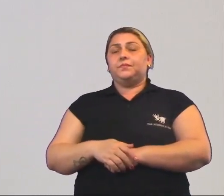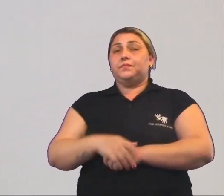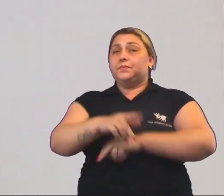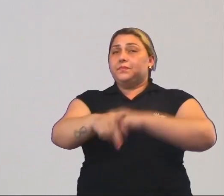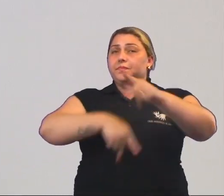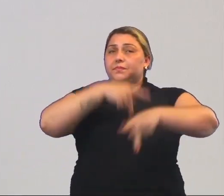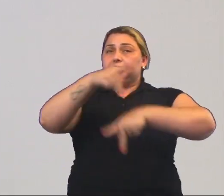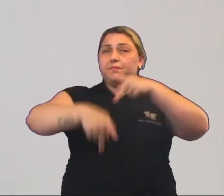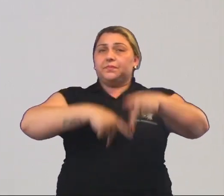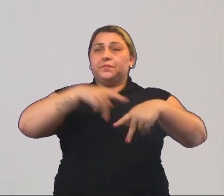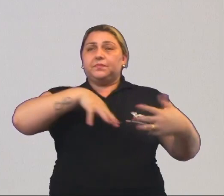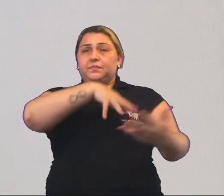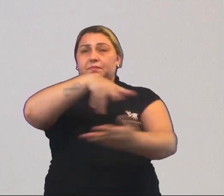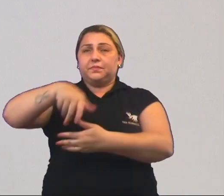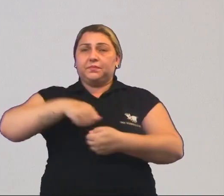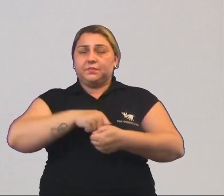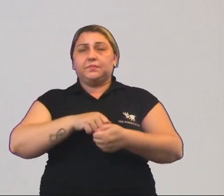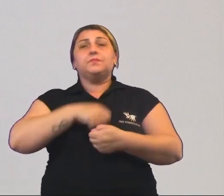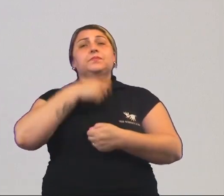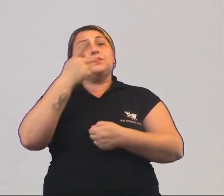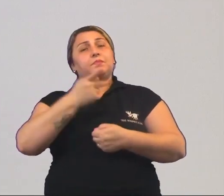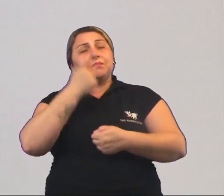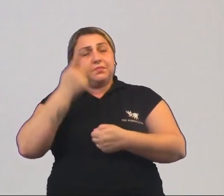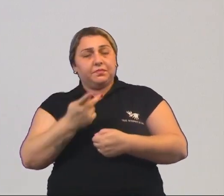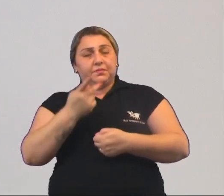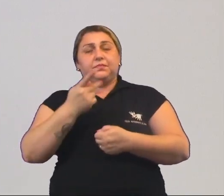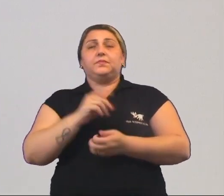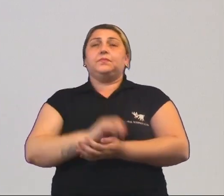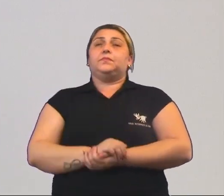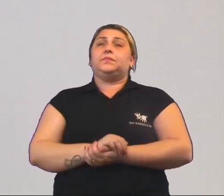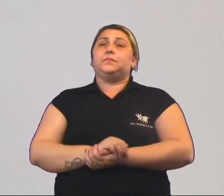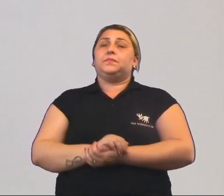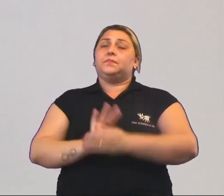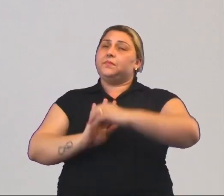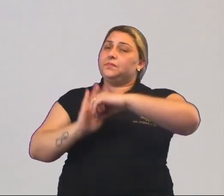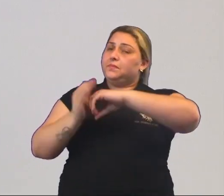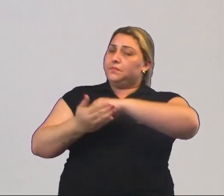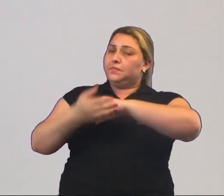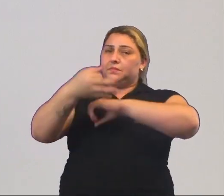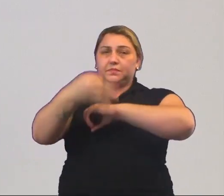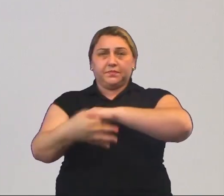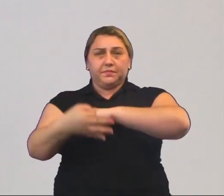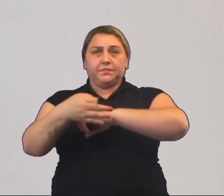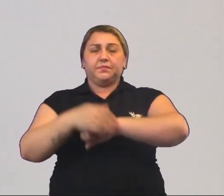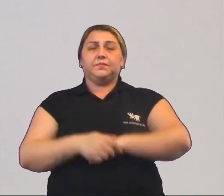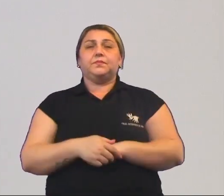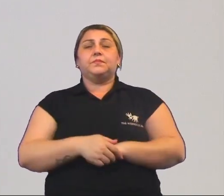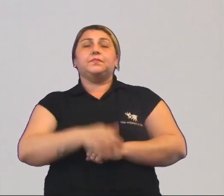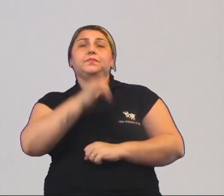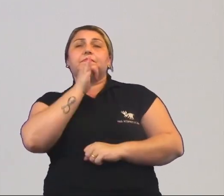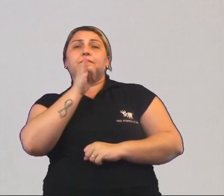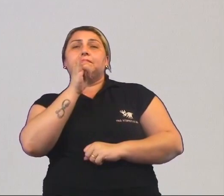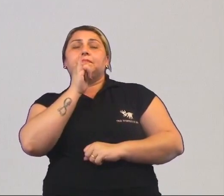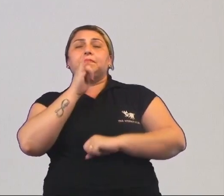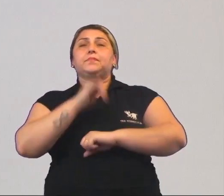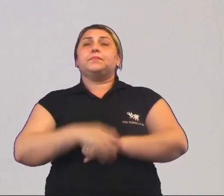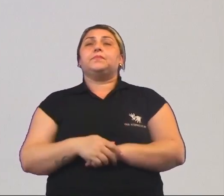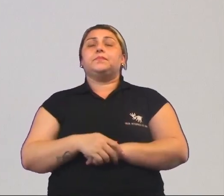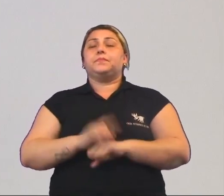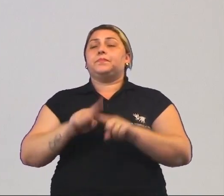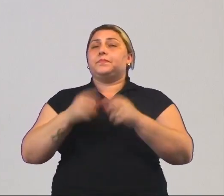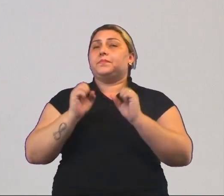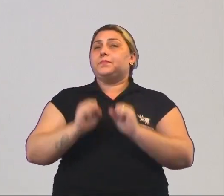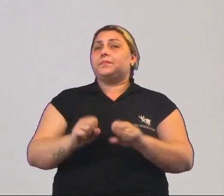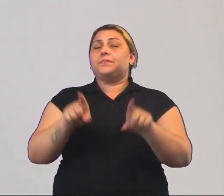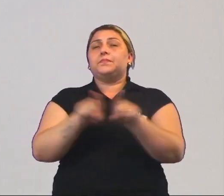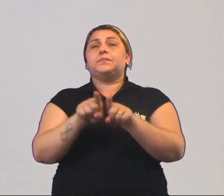da população e fala do universo, nós estamos falando justamente da Covid, certo? Tira como exemplo, mas